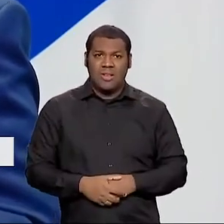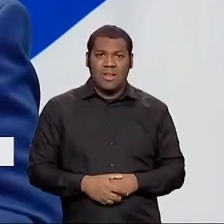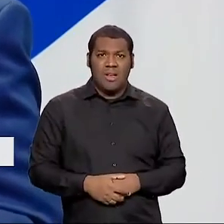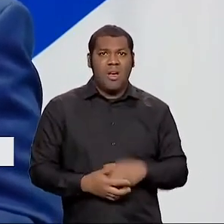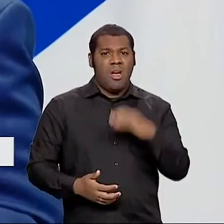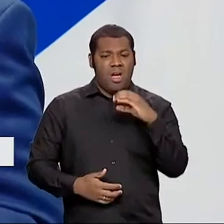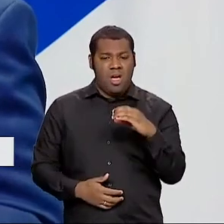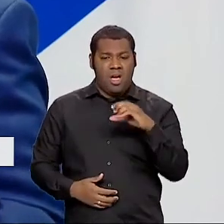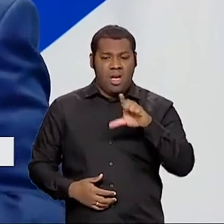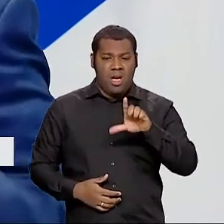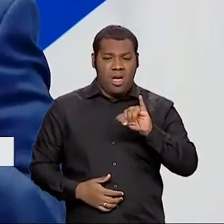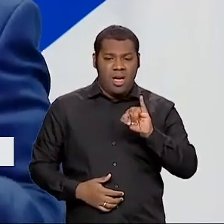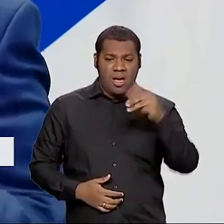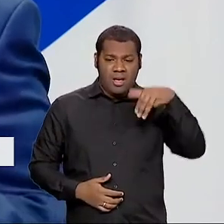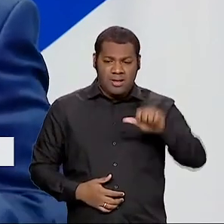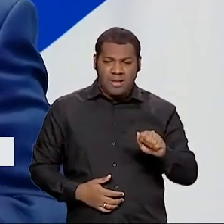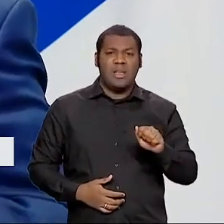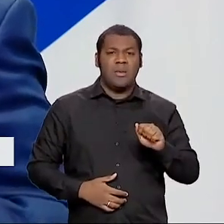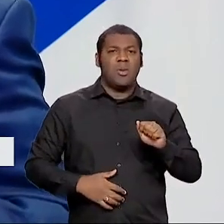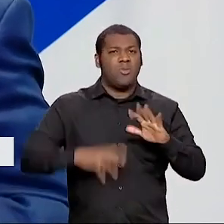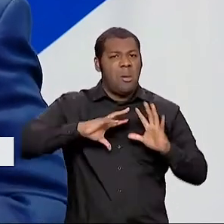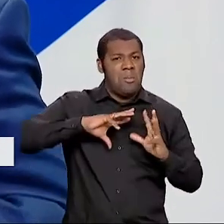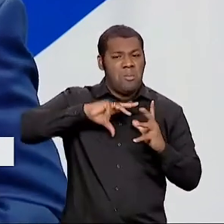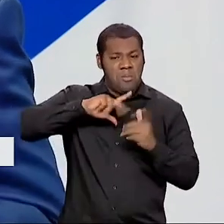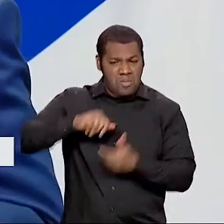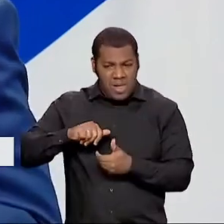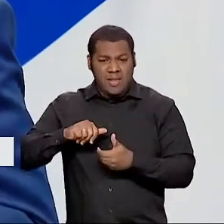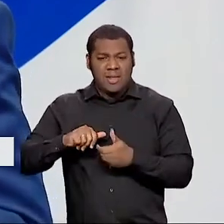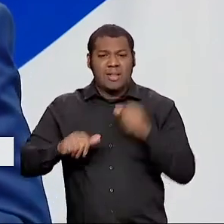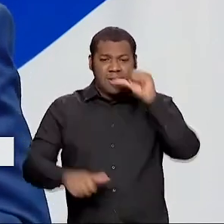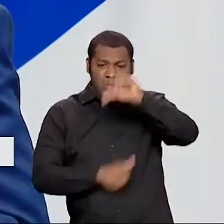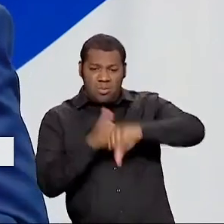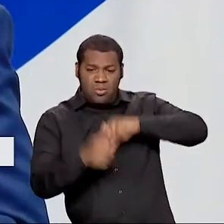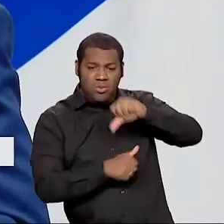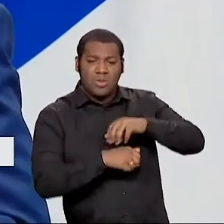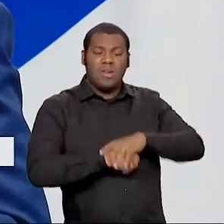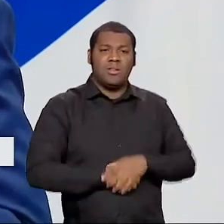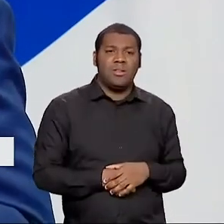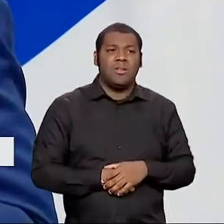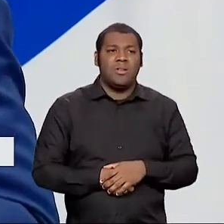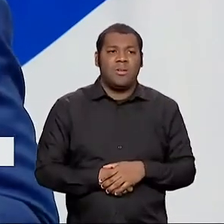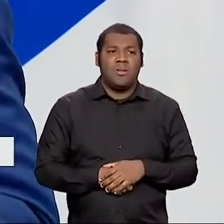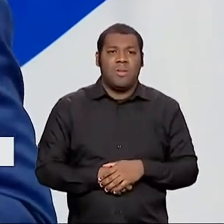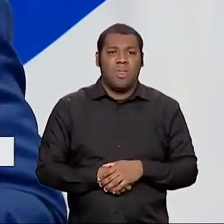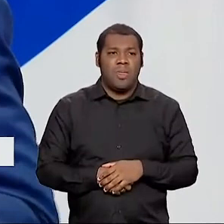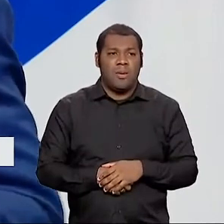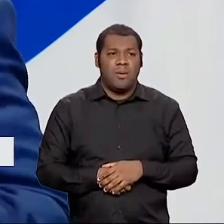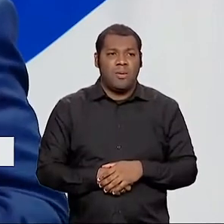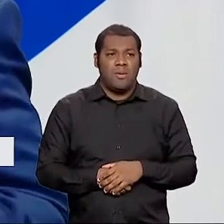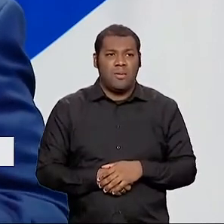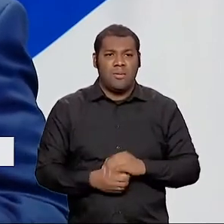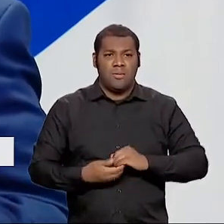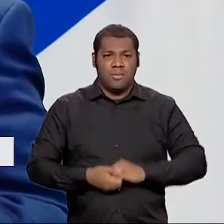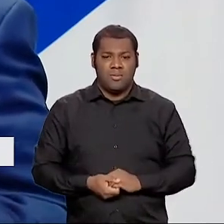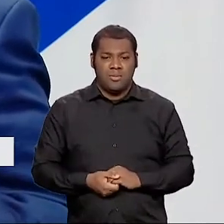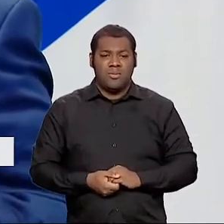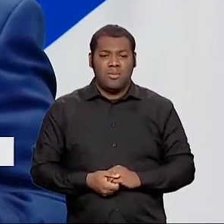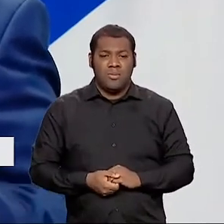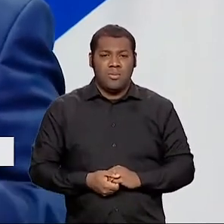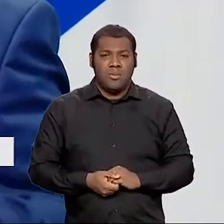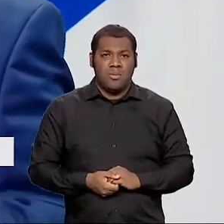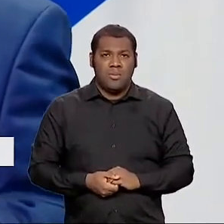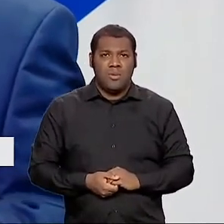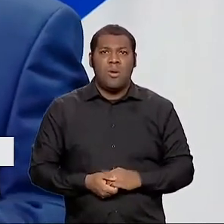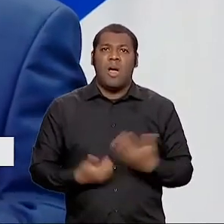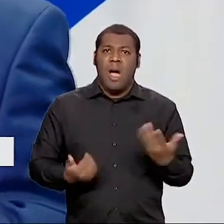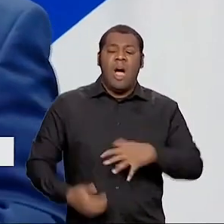mudança de comportamento do planeta contra a espécie humana, ou melhor, a espécie animal que mora aqui.